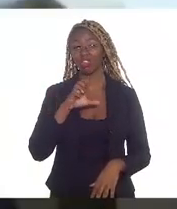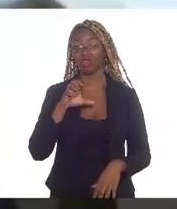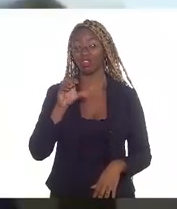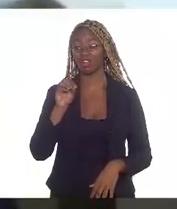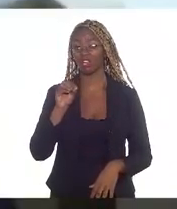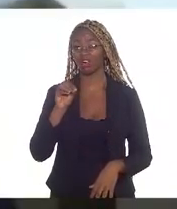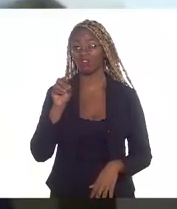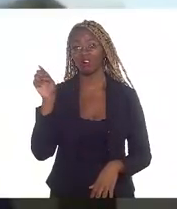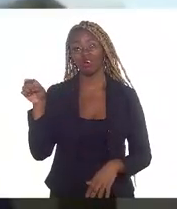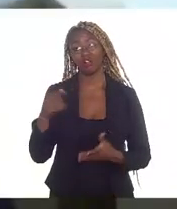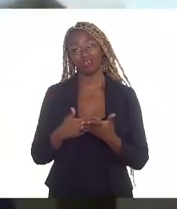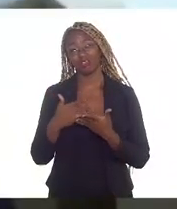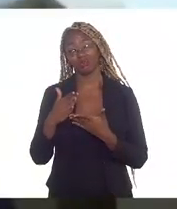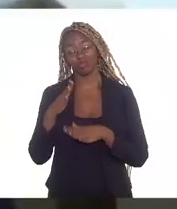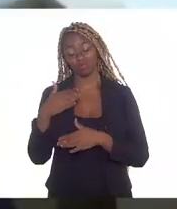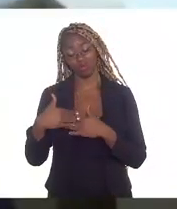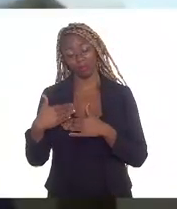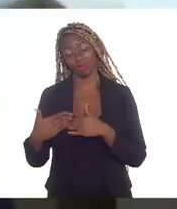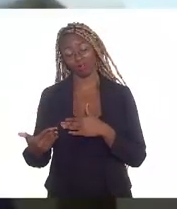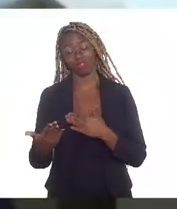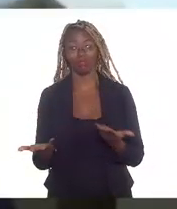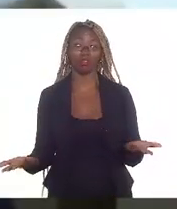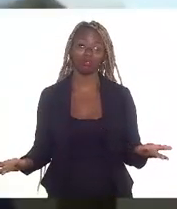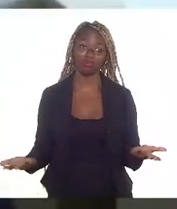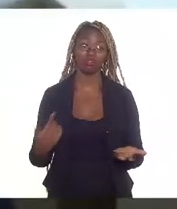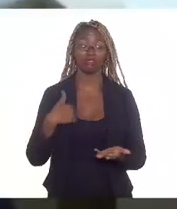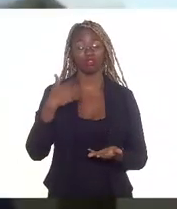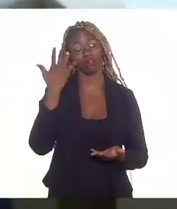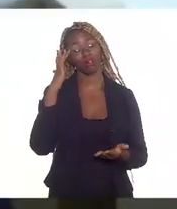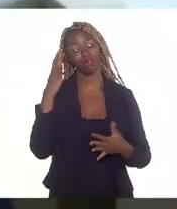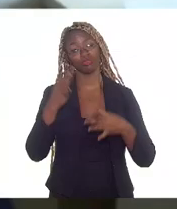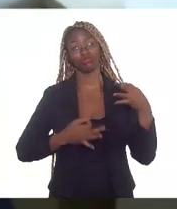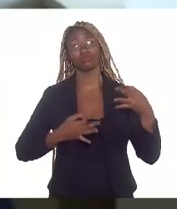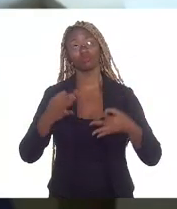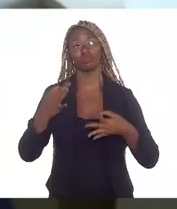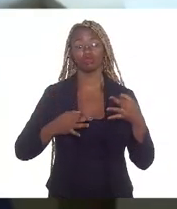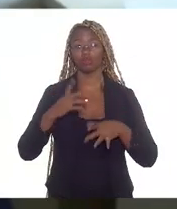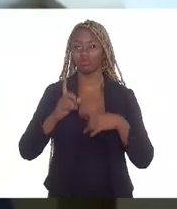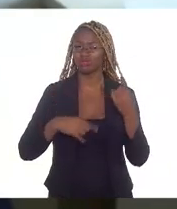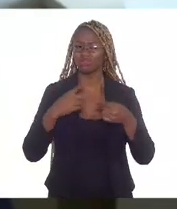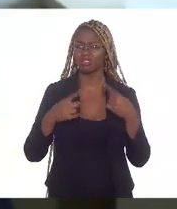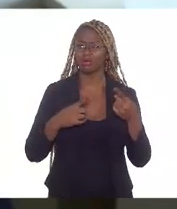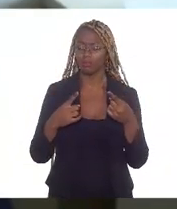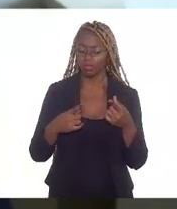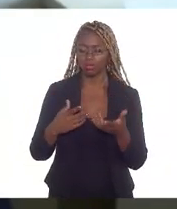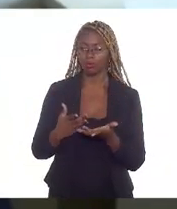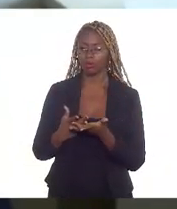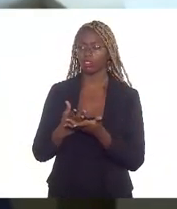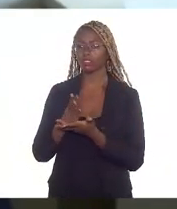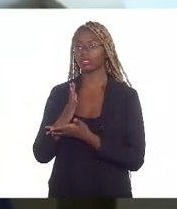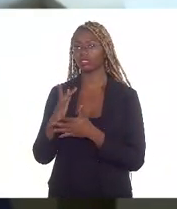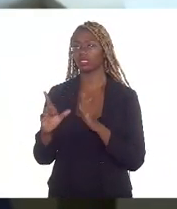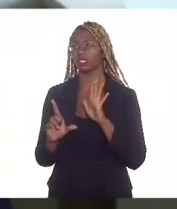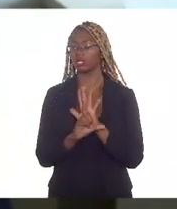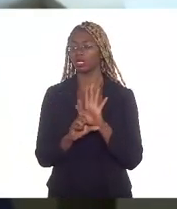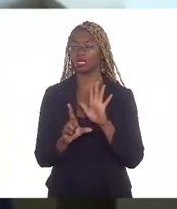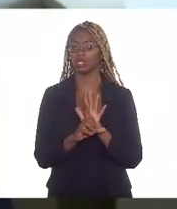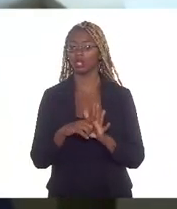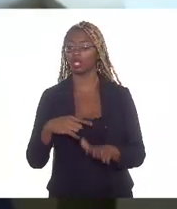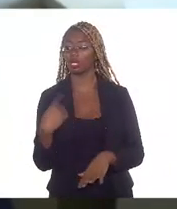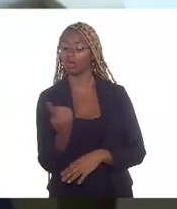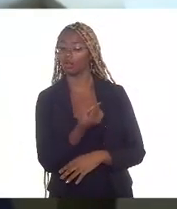deu início a esse procedimento. Então, eu acho justo que, depois de sancionar a lei, a gente vote